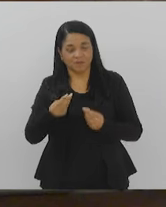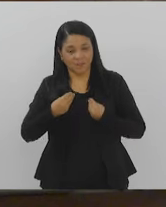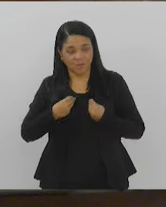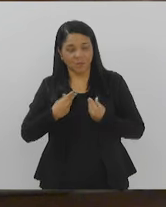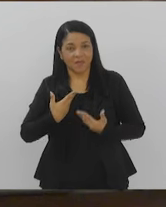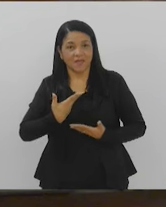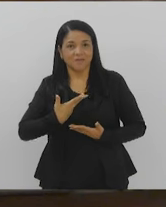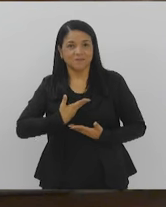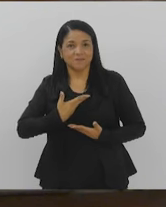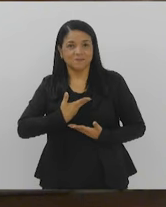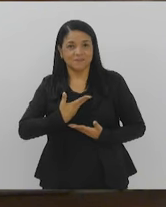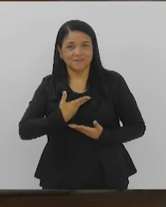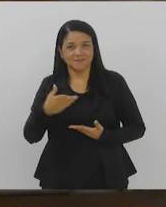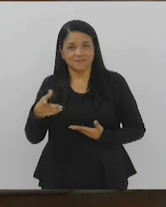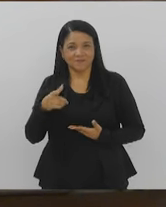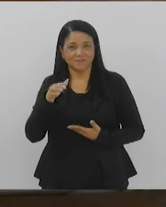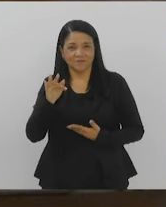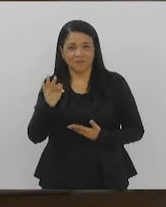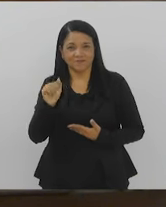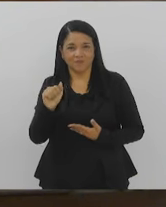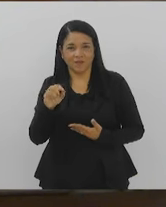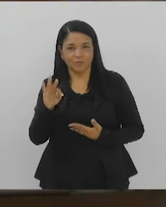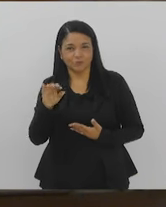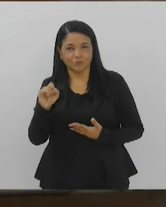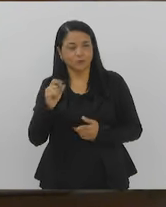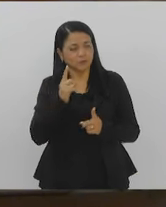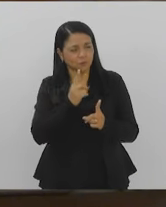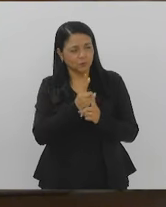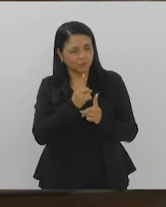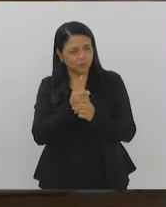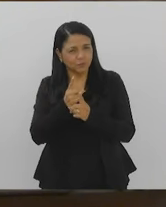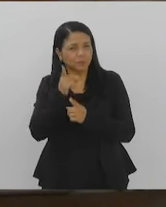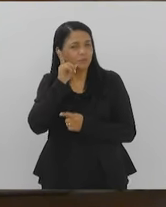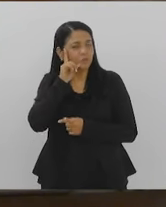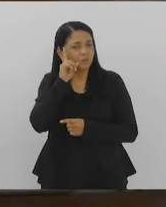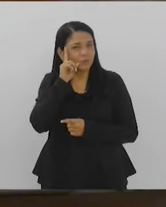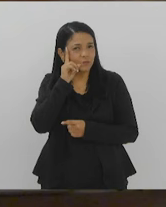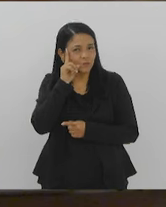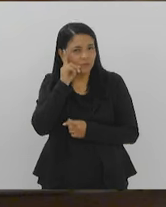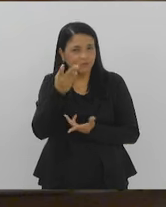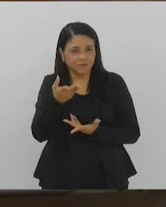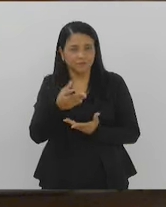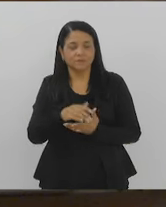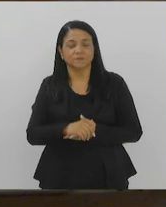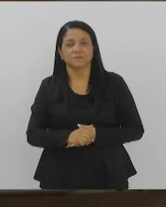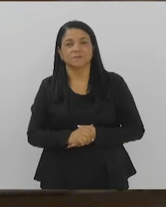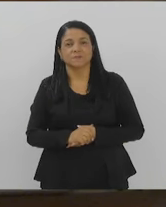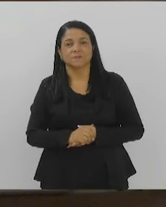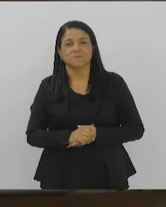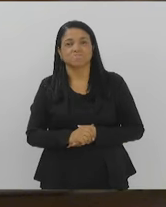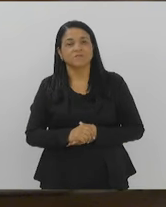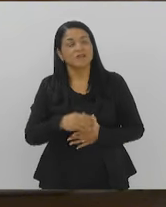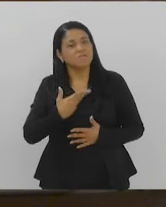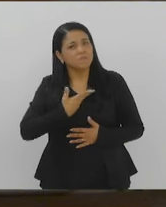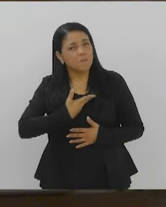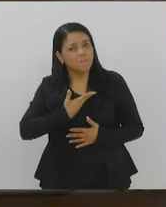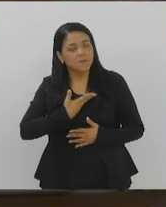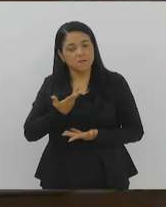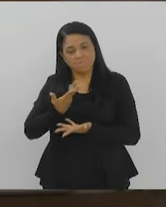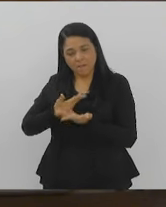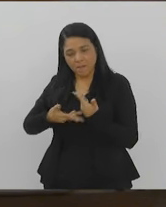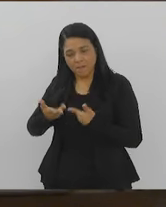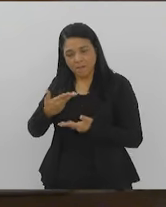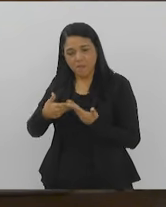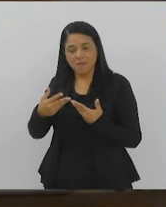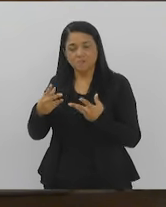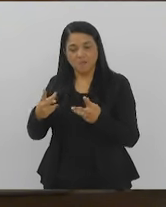né, pastora? Todos os dias nos encontrávamos, nos víamos e ficamos amigas. E esse presente quem